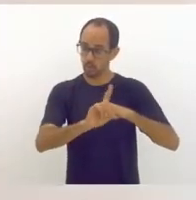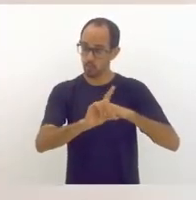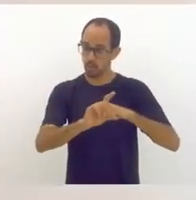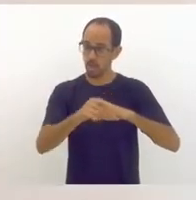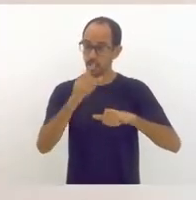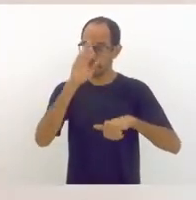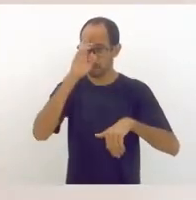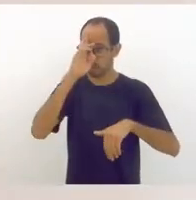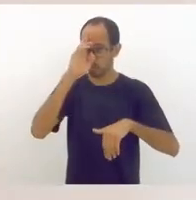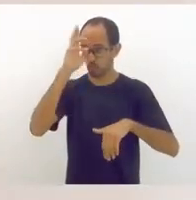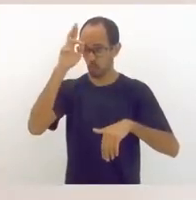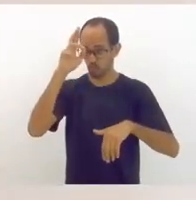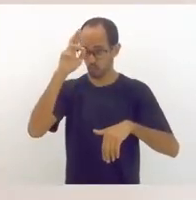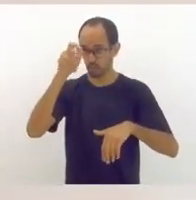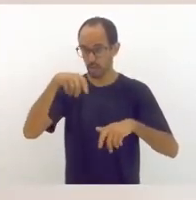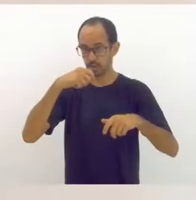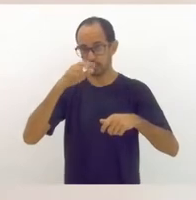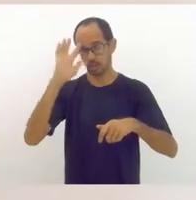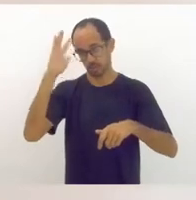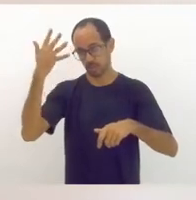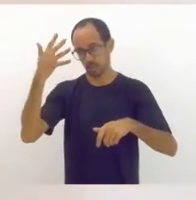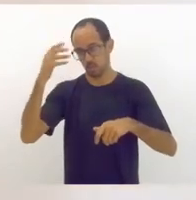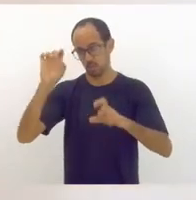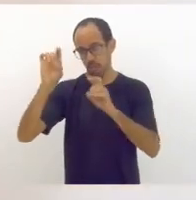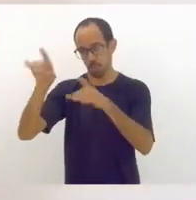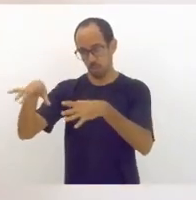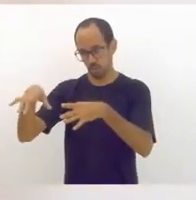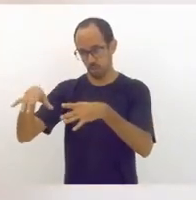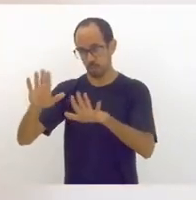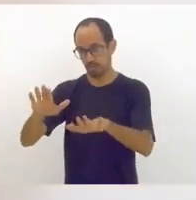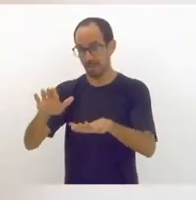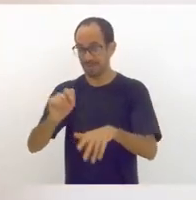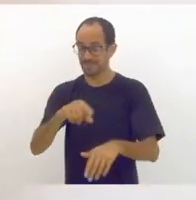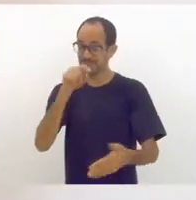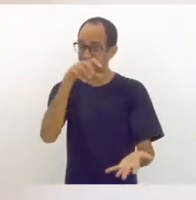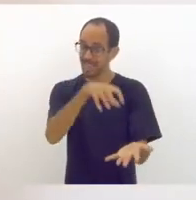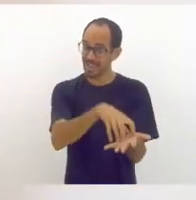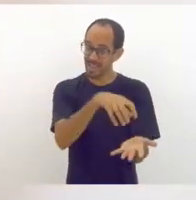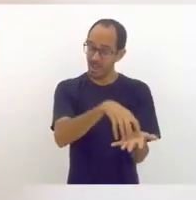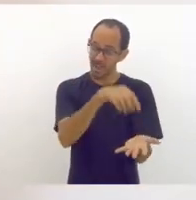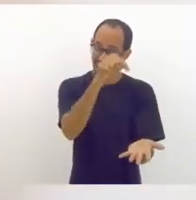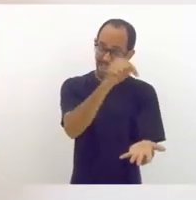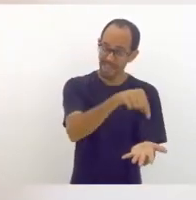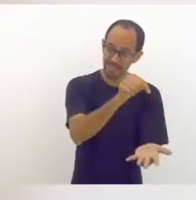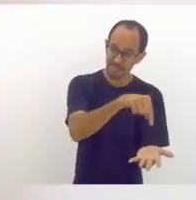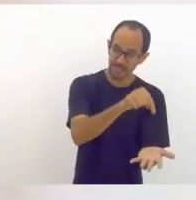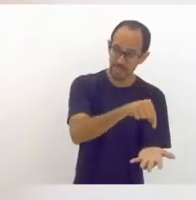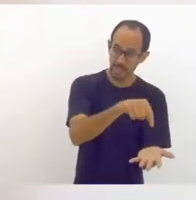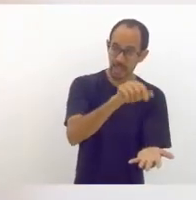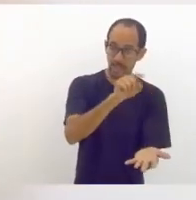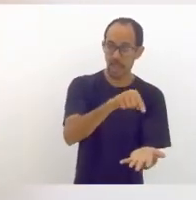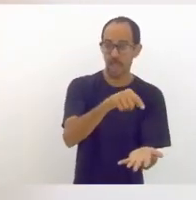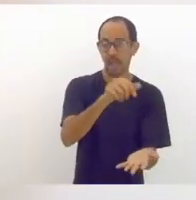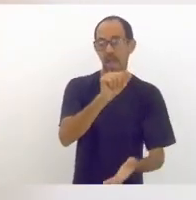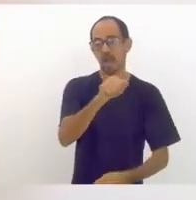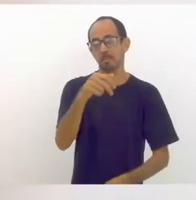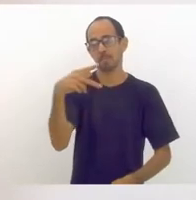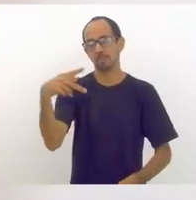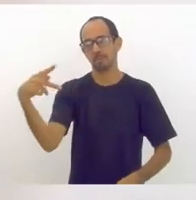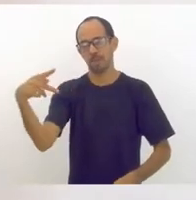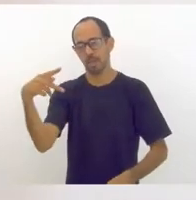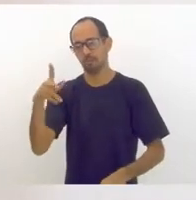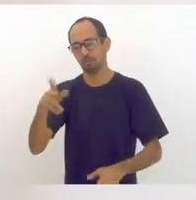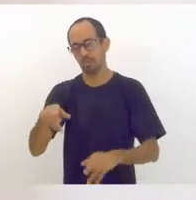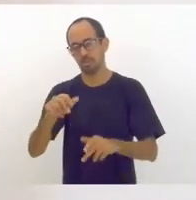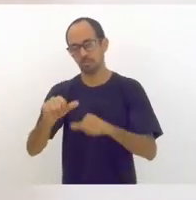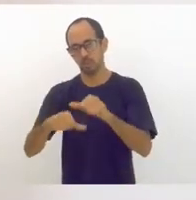tem interesse. Tem várias unidades aí abandonadas. Agora, no caso dessa unidade, como já foi dito aqui, é APP. Mesmo que altere para